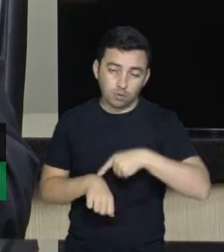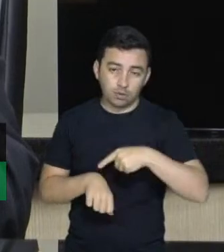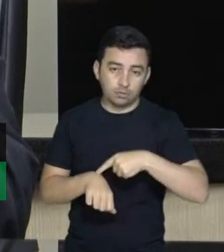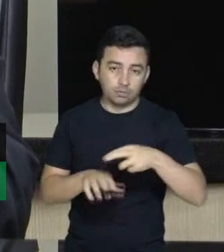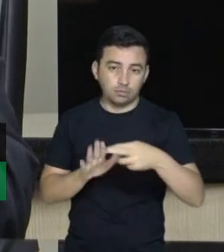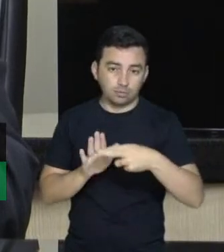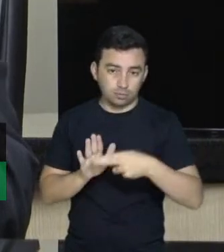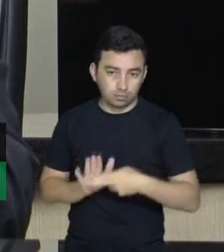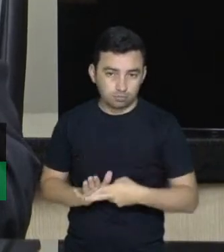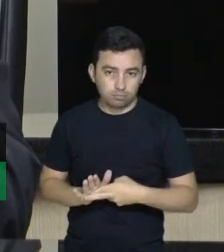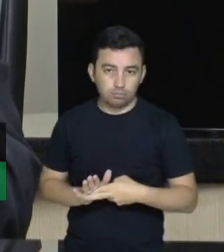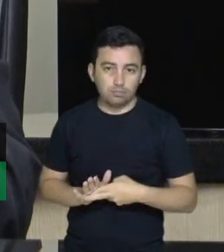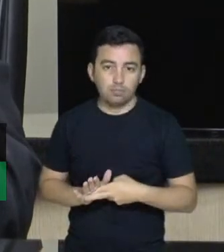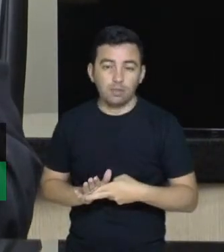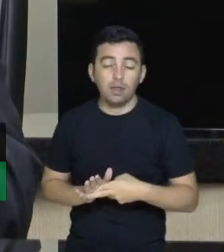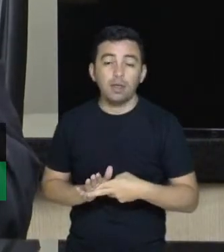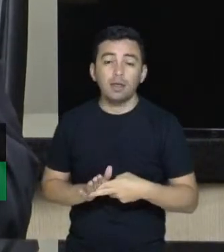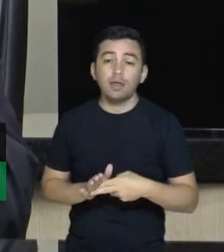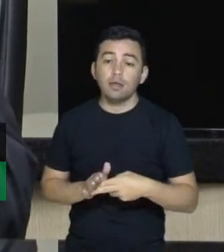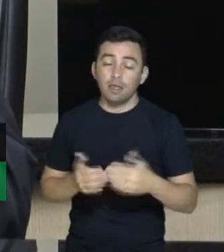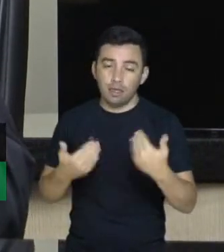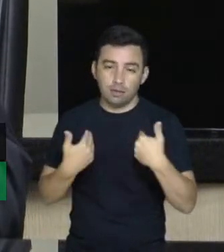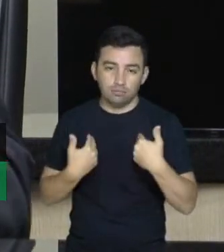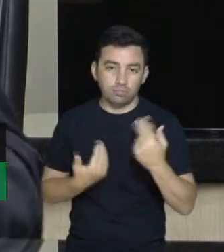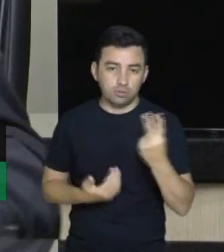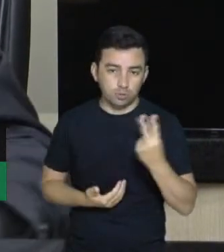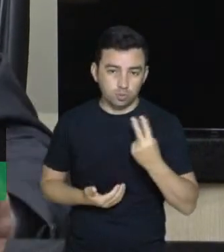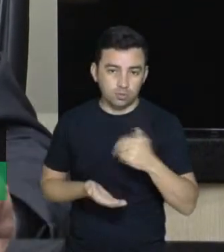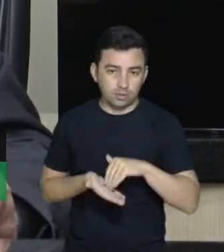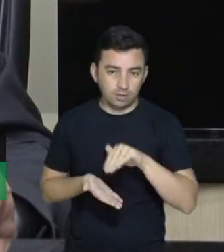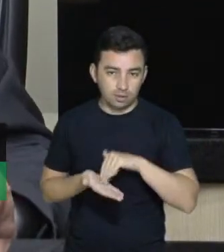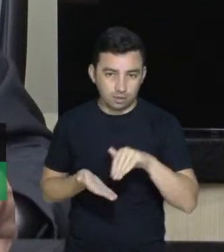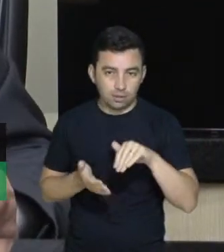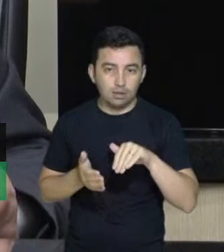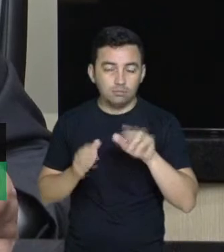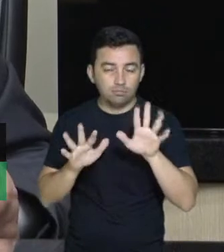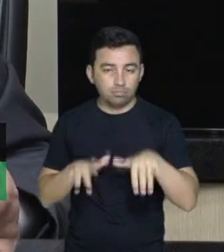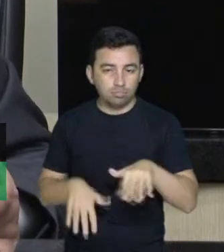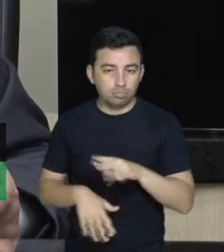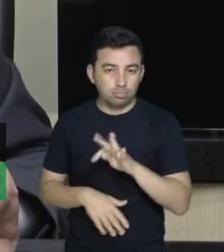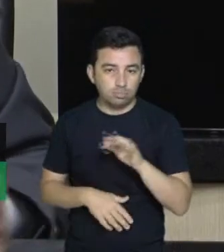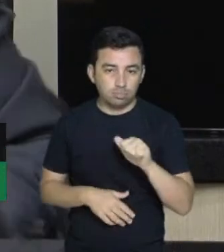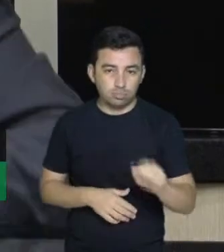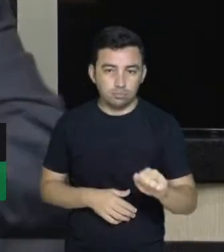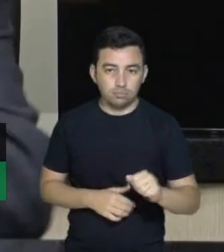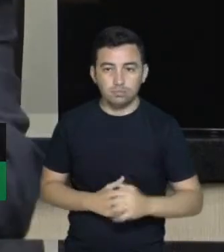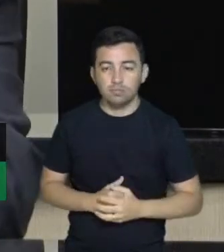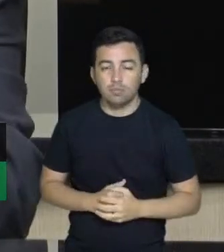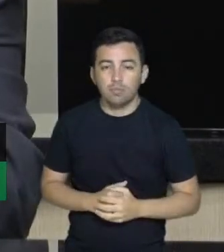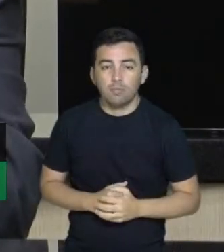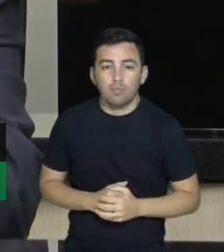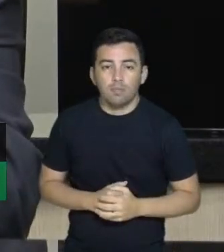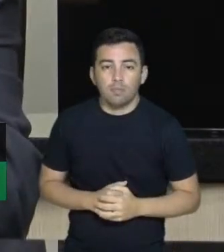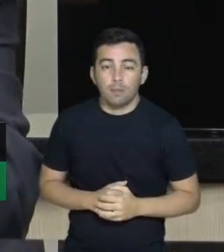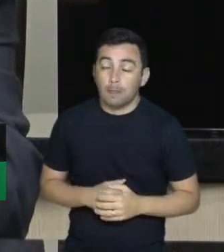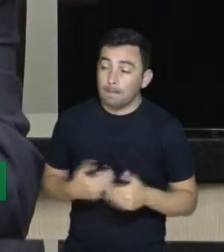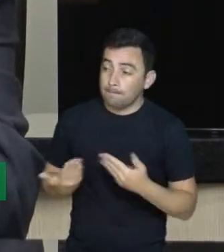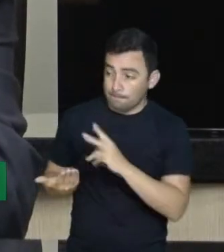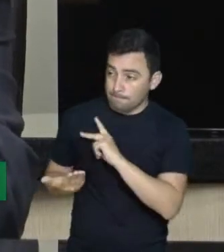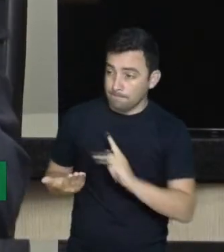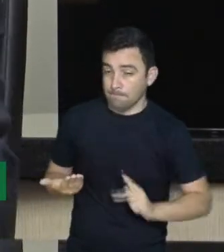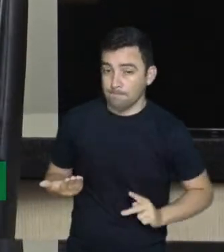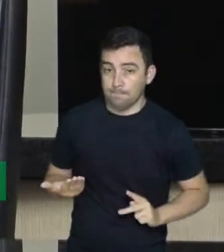regimental. Para constar, eu, segundo o secretário, lavrei a presente ata. Sr. presidente,